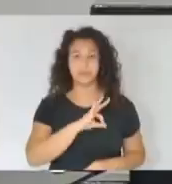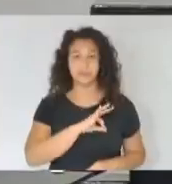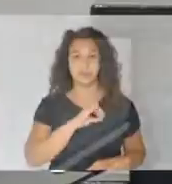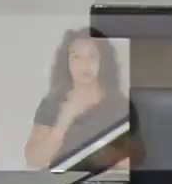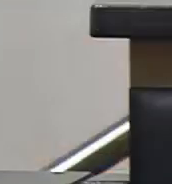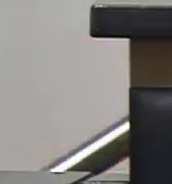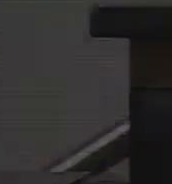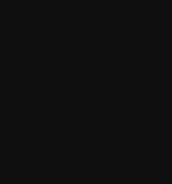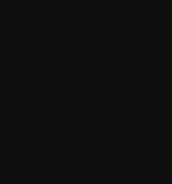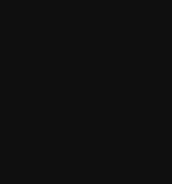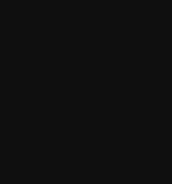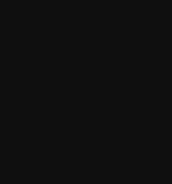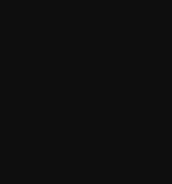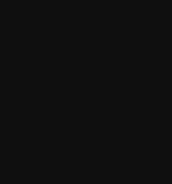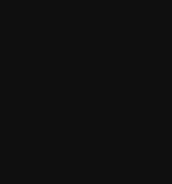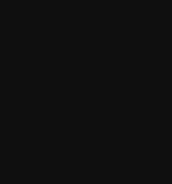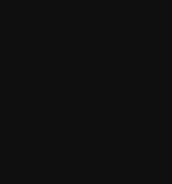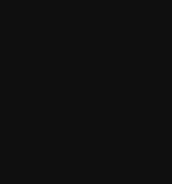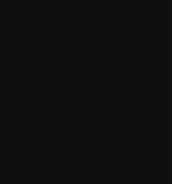só.